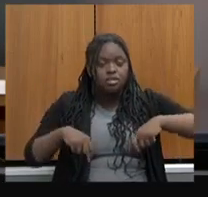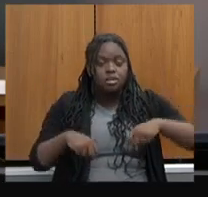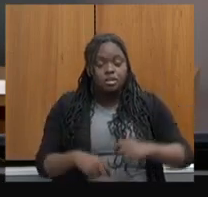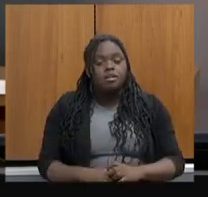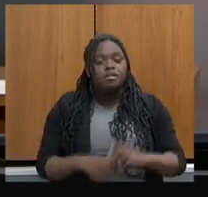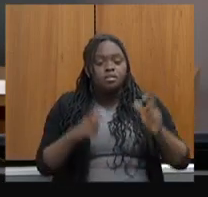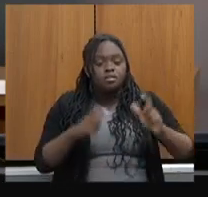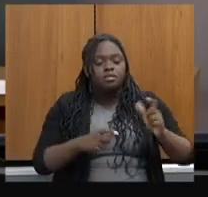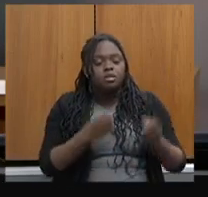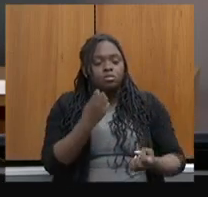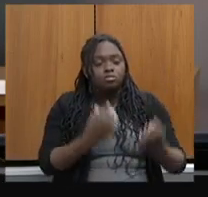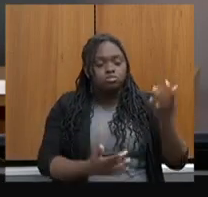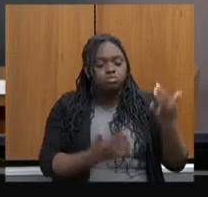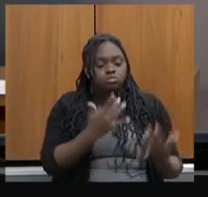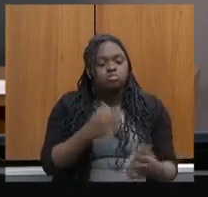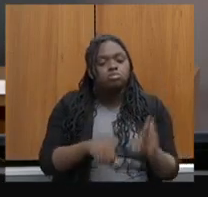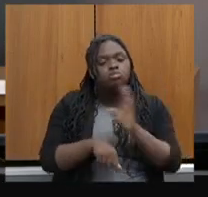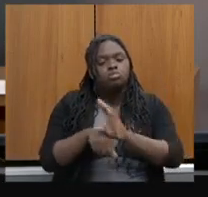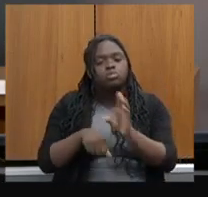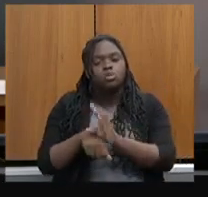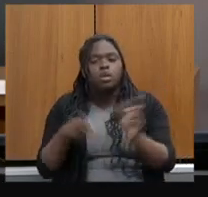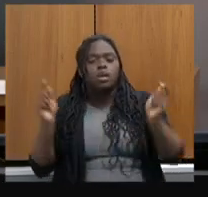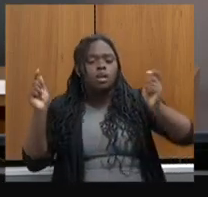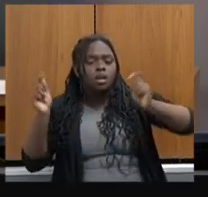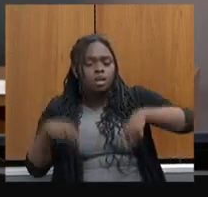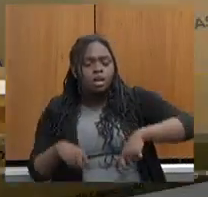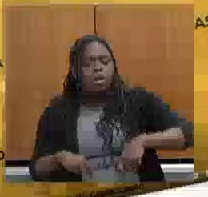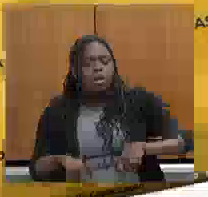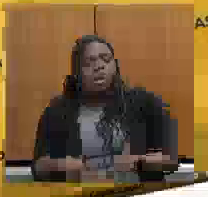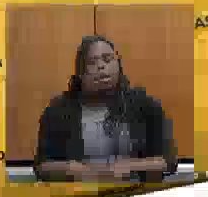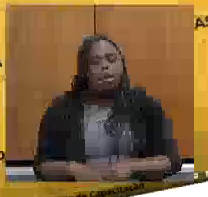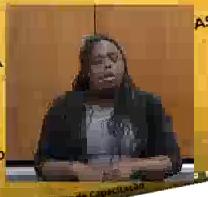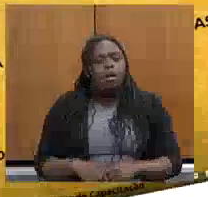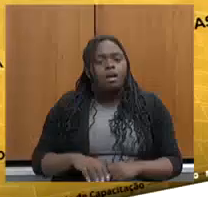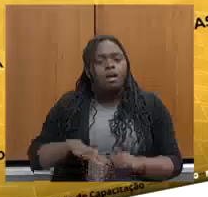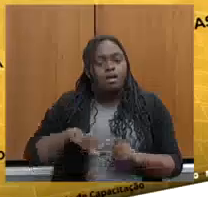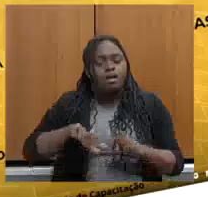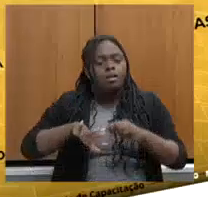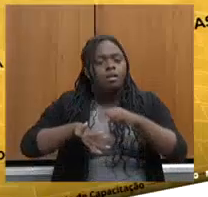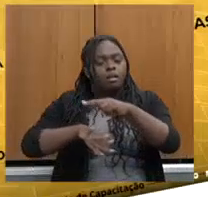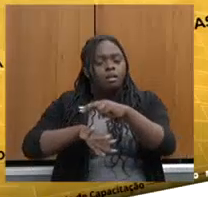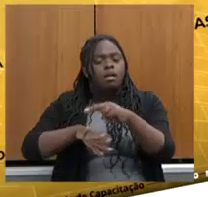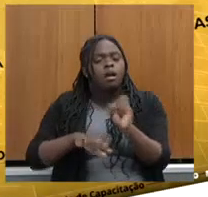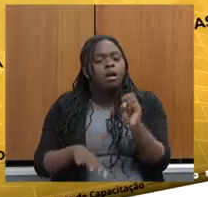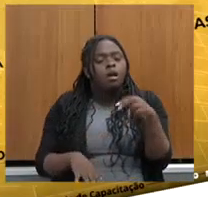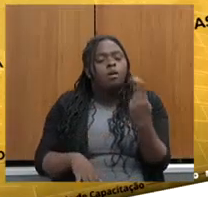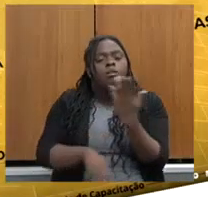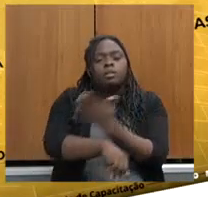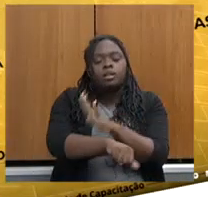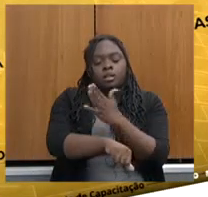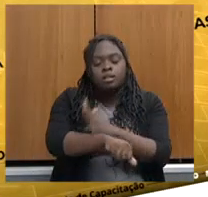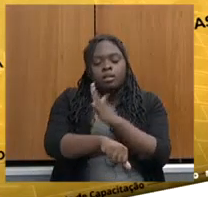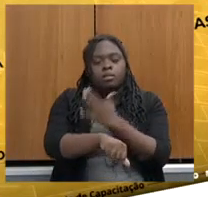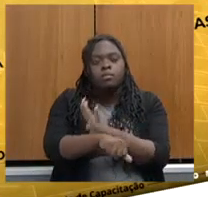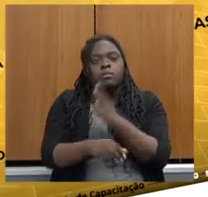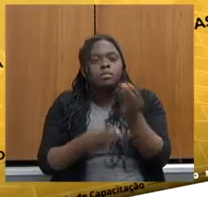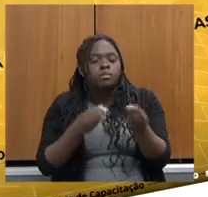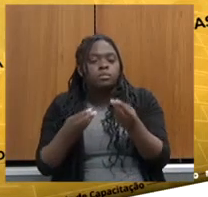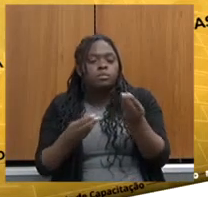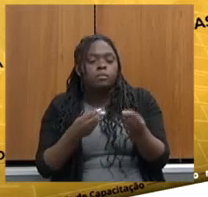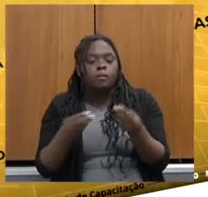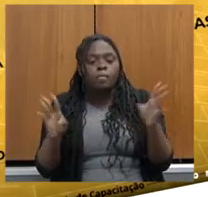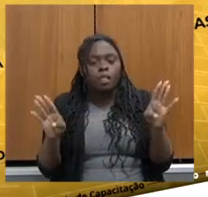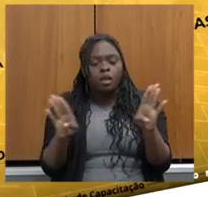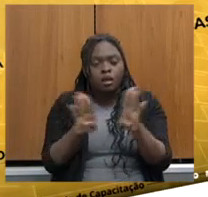incêndio curso de capacitação em escadas pressurizadas Ou treinamento sobre porta